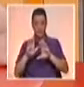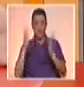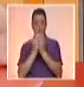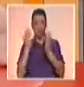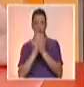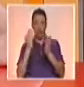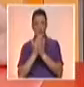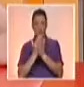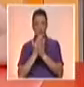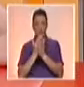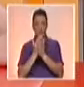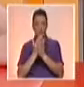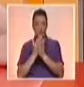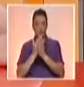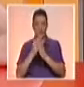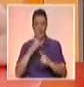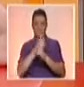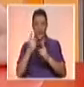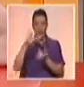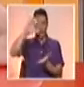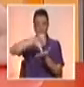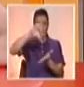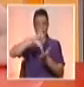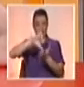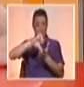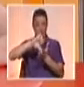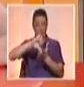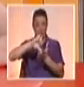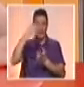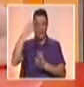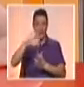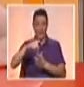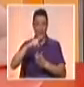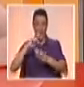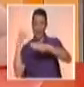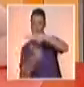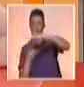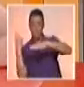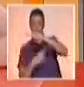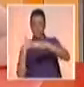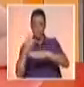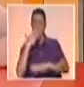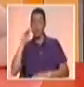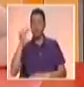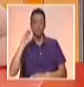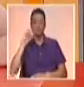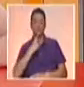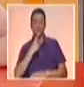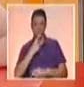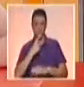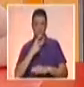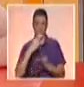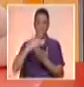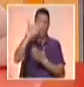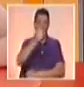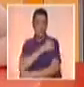escolas estão mais ou menos em grandes centros, ou seja, há muita periferia que tem alunos surdos e que os, e que não obriga, tem acesso